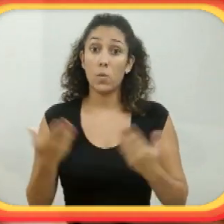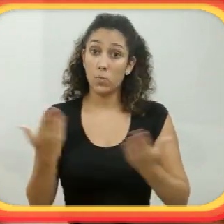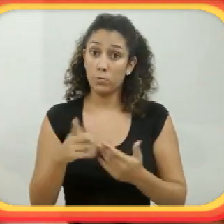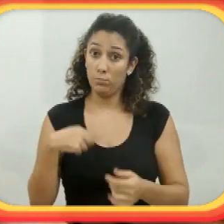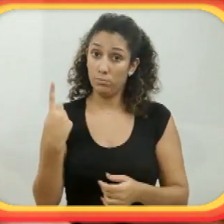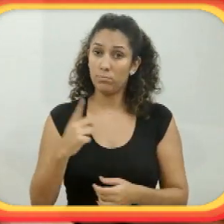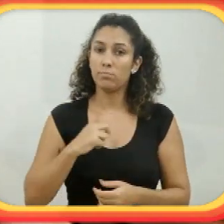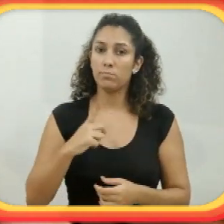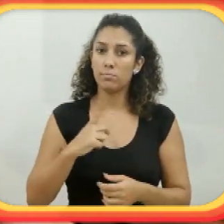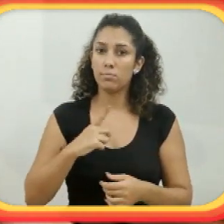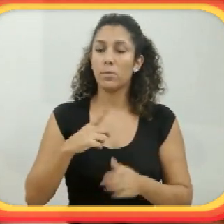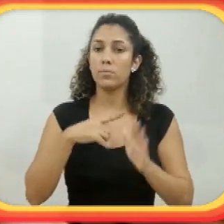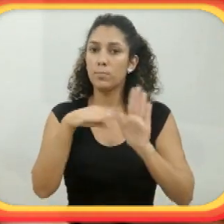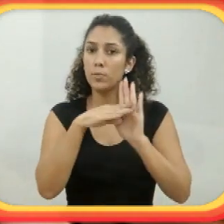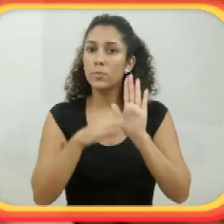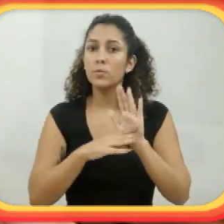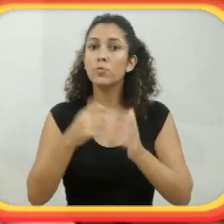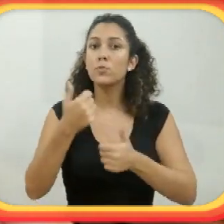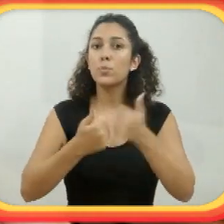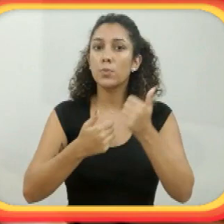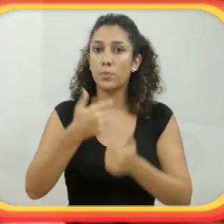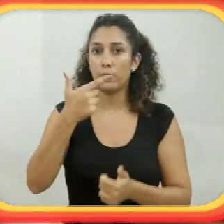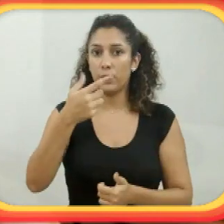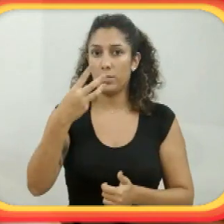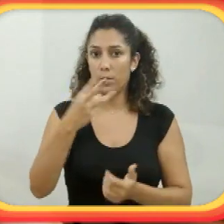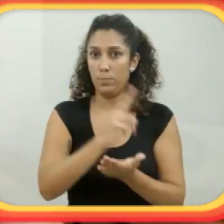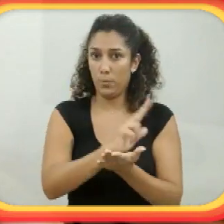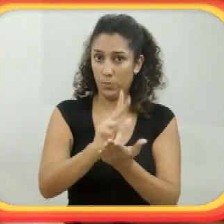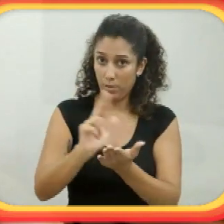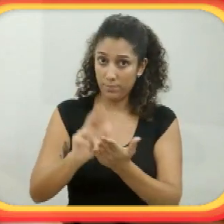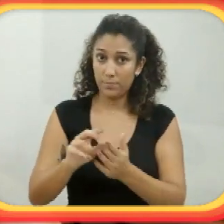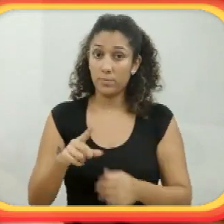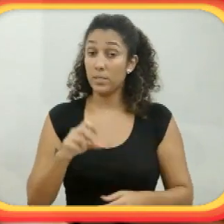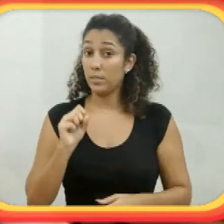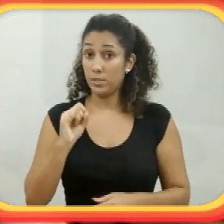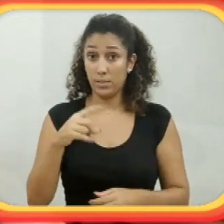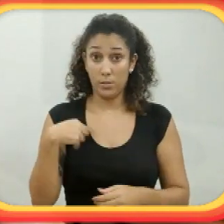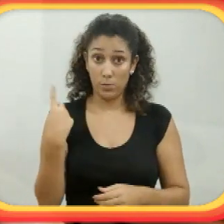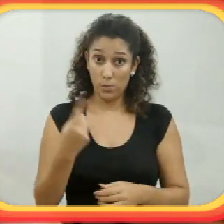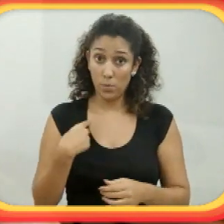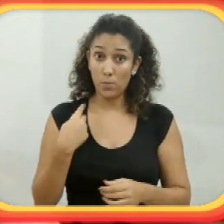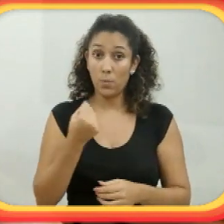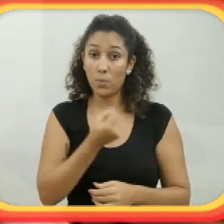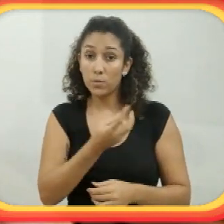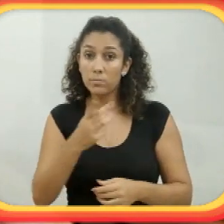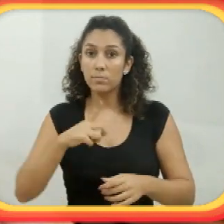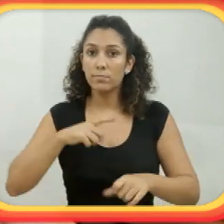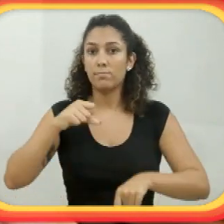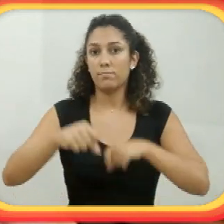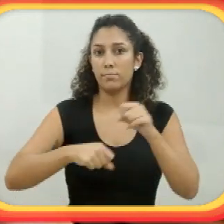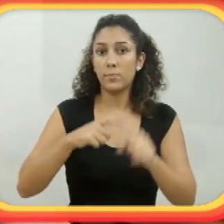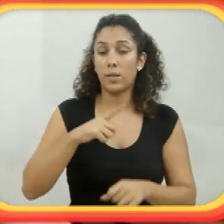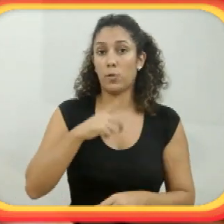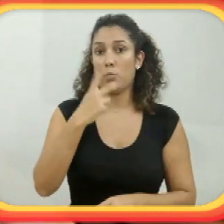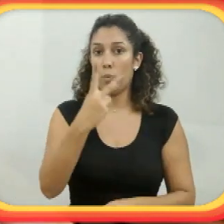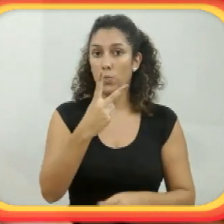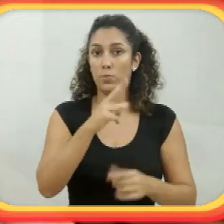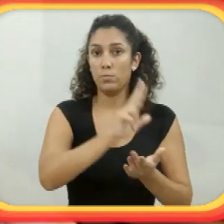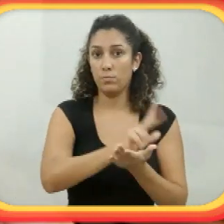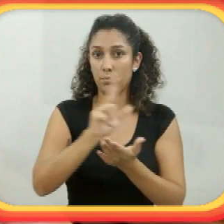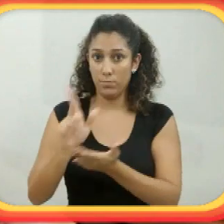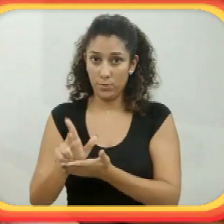que não são paralímpicos, mas são esportes praticados. Então, hoje nós temos no programa dos